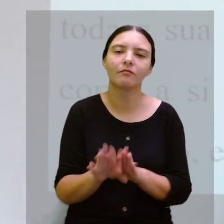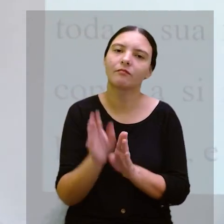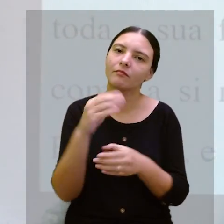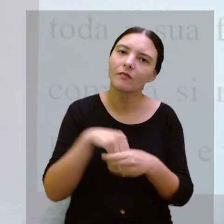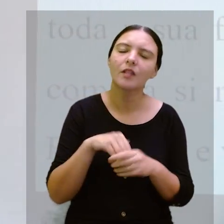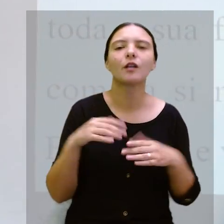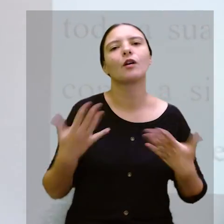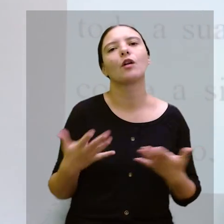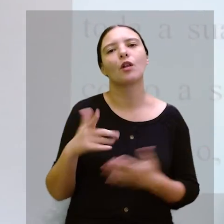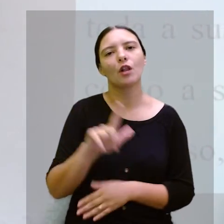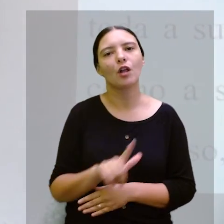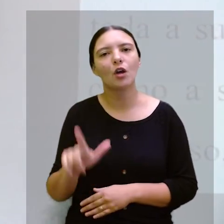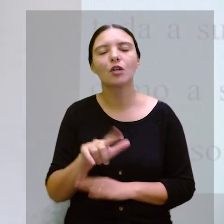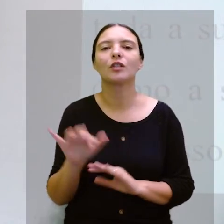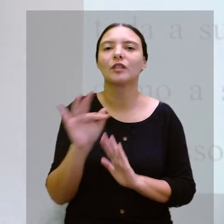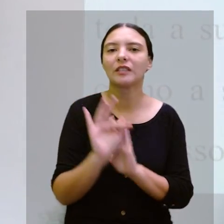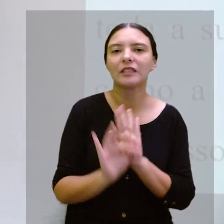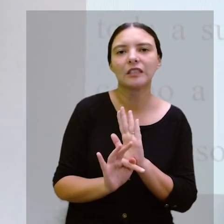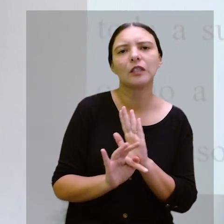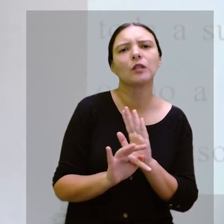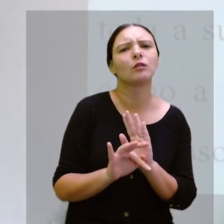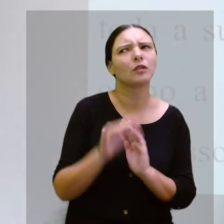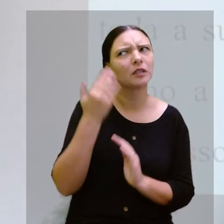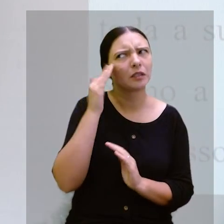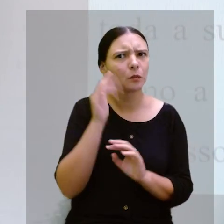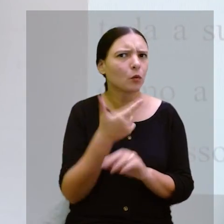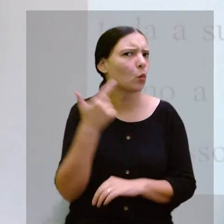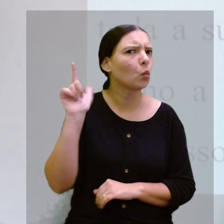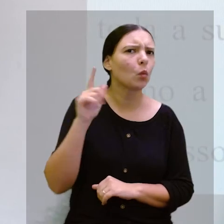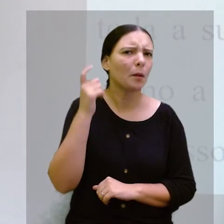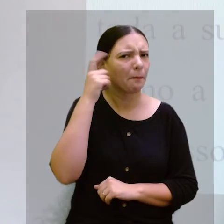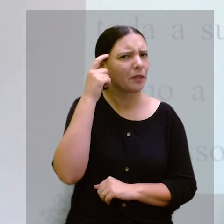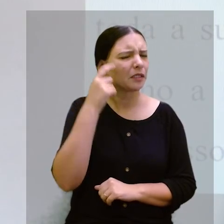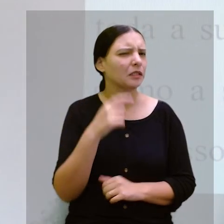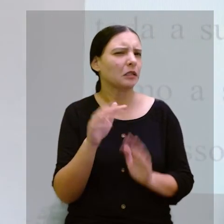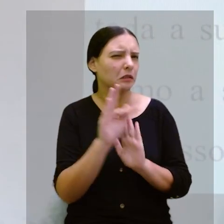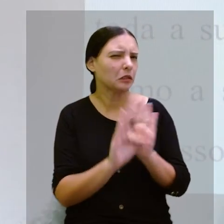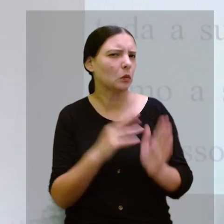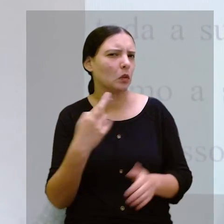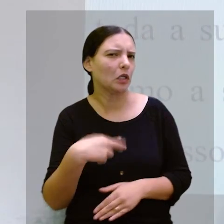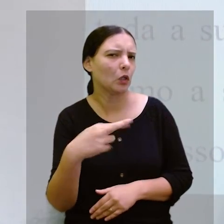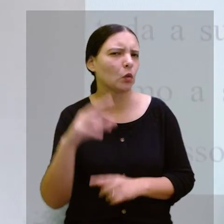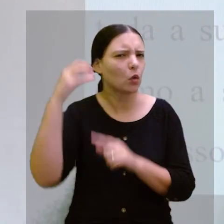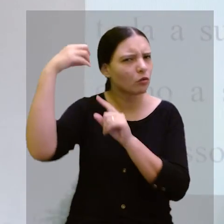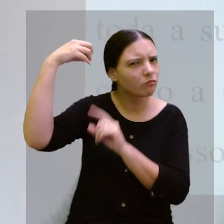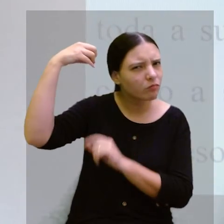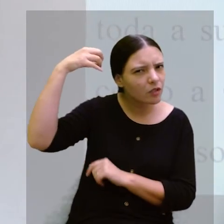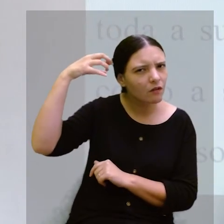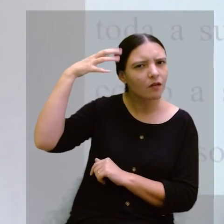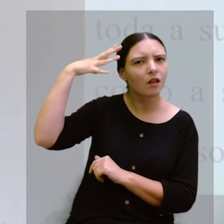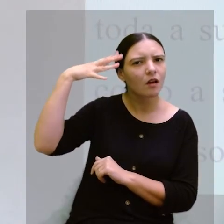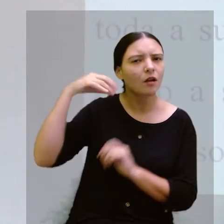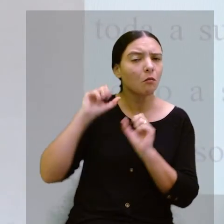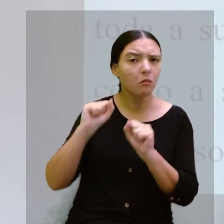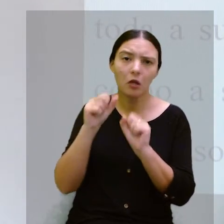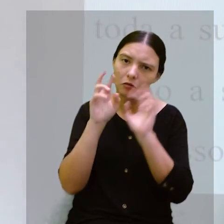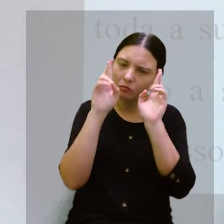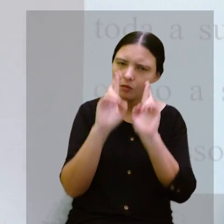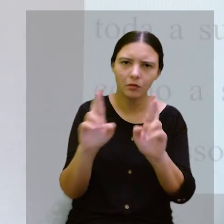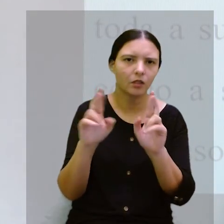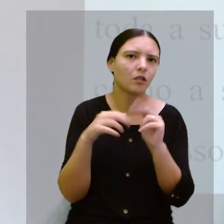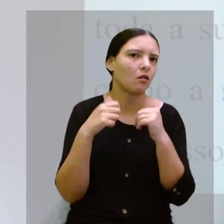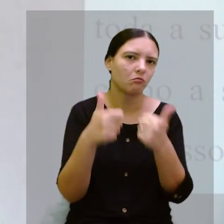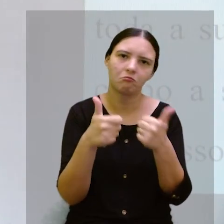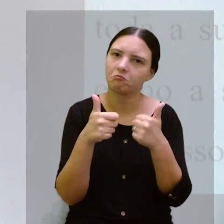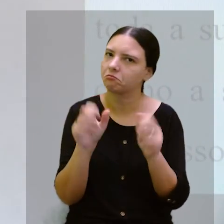E é claro que esses textos podem ter outras interpretações. Você pode achar que é um texto religioso, revelado, e a gente pode respeitar também